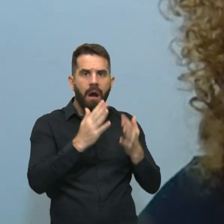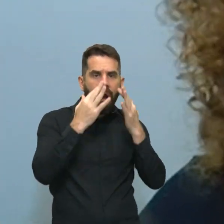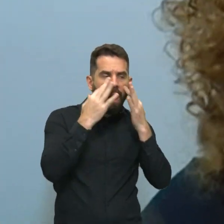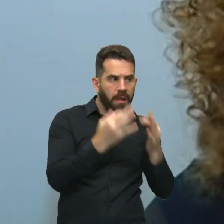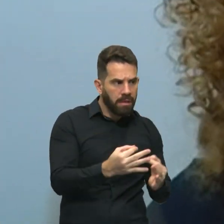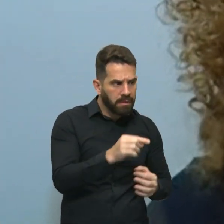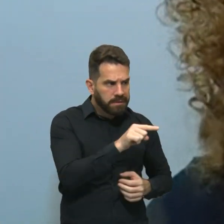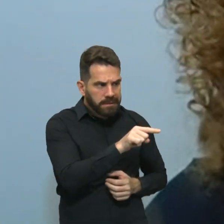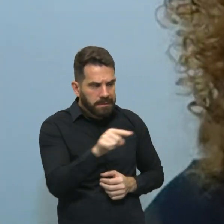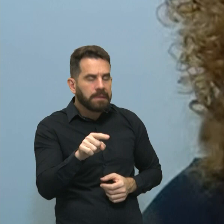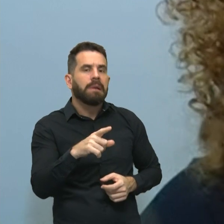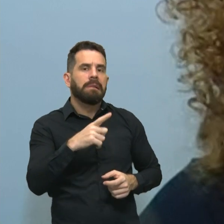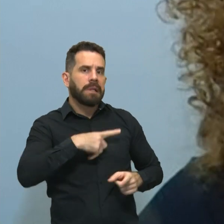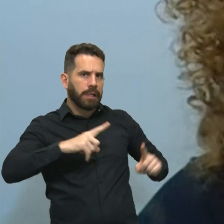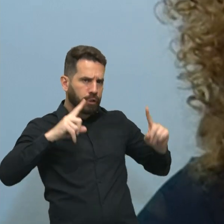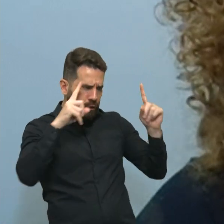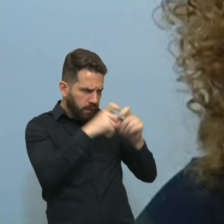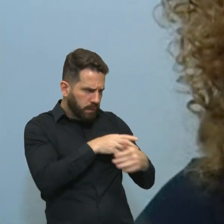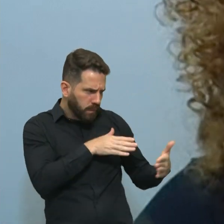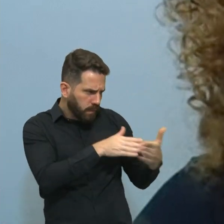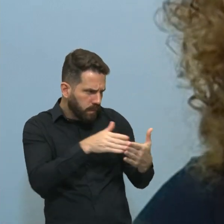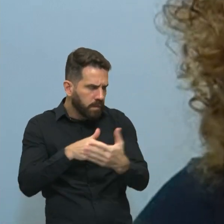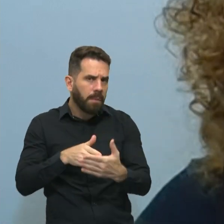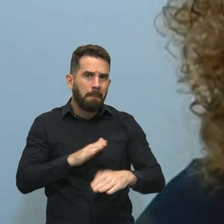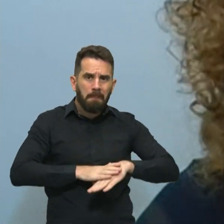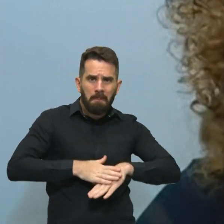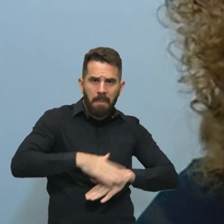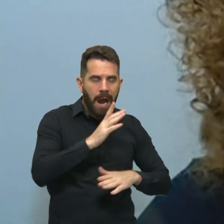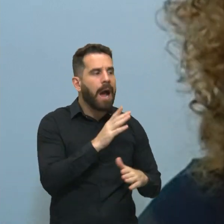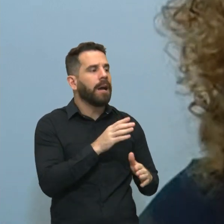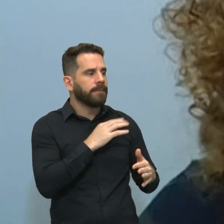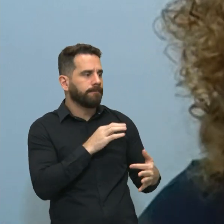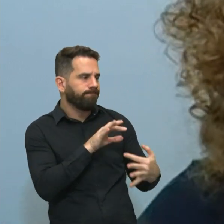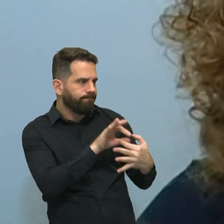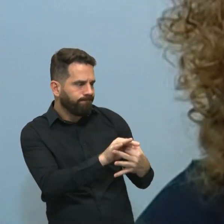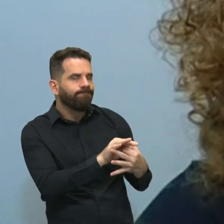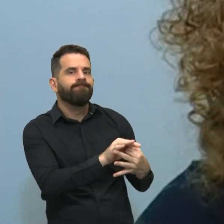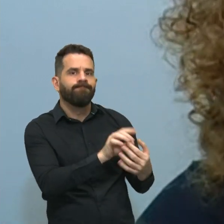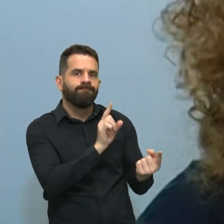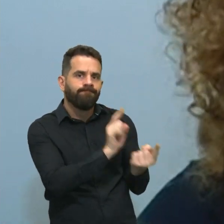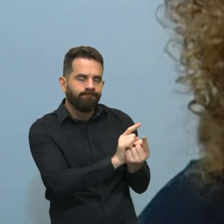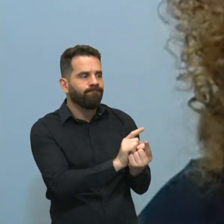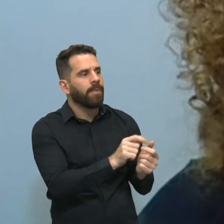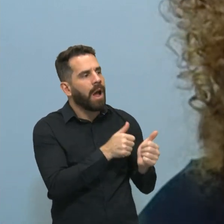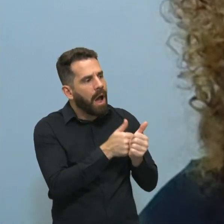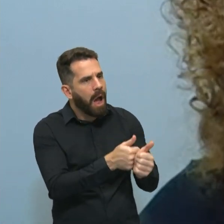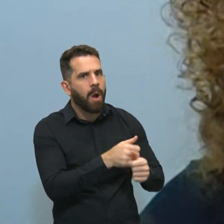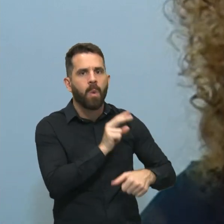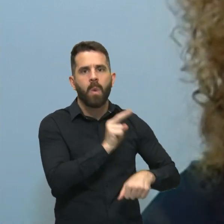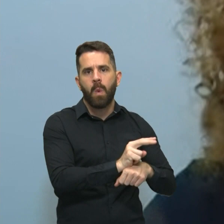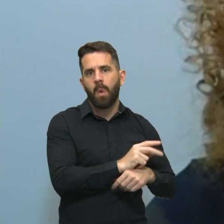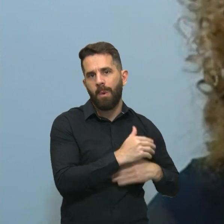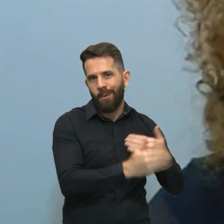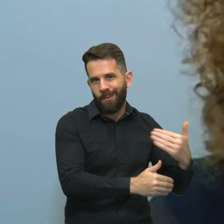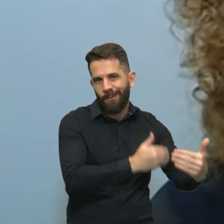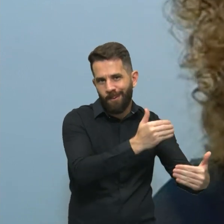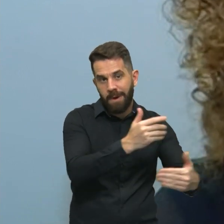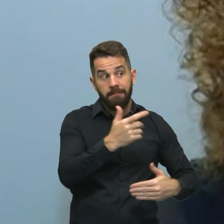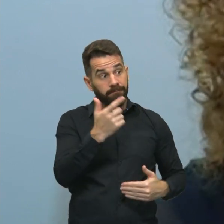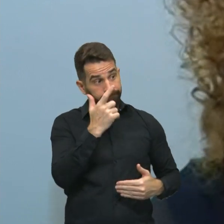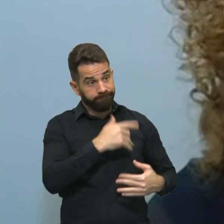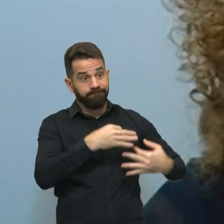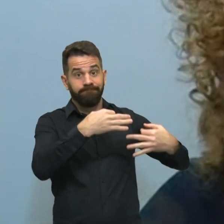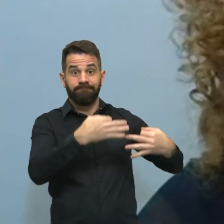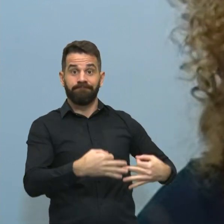algum tipo de dificuldade após esse ingresso e ao longo da sua trajetória acadêmica. E nós precisamos que, além de